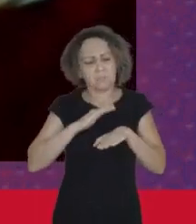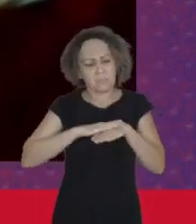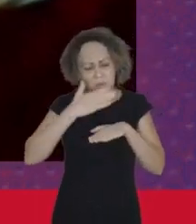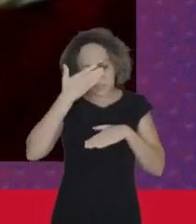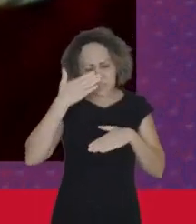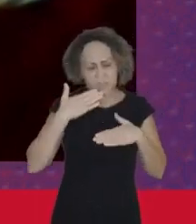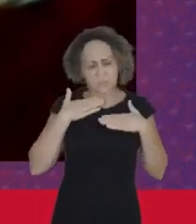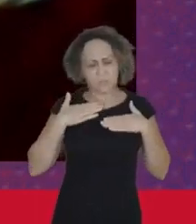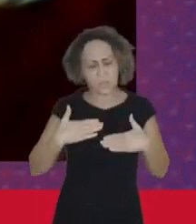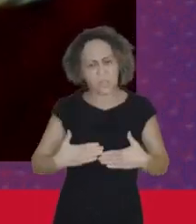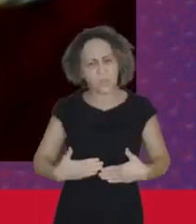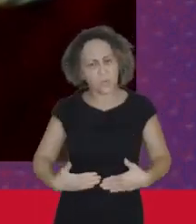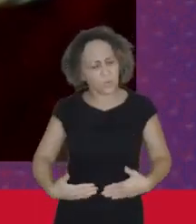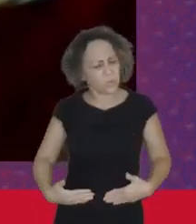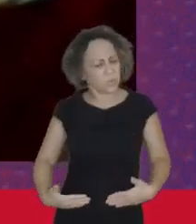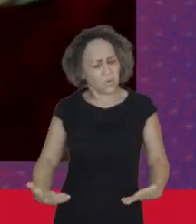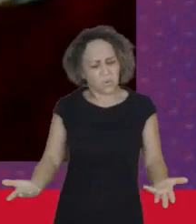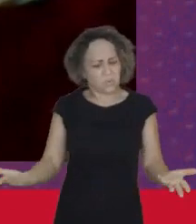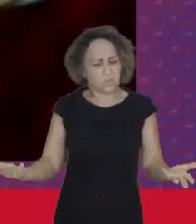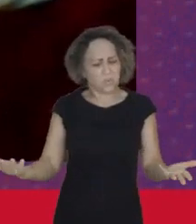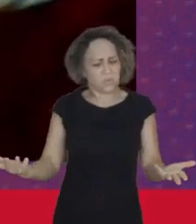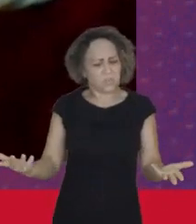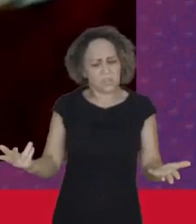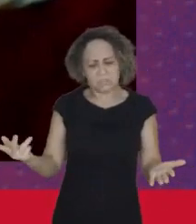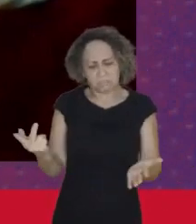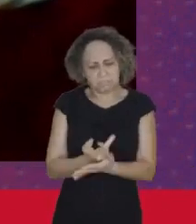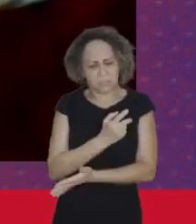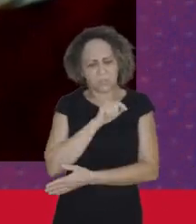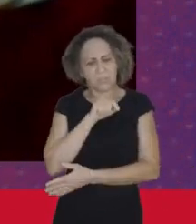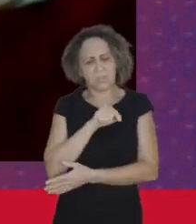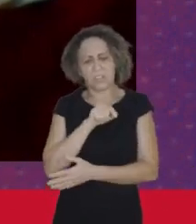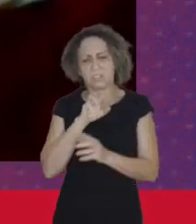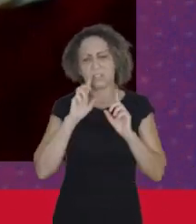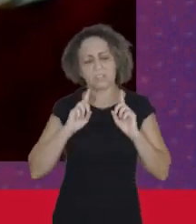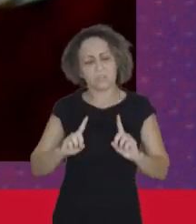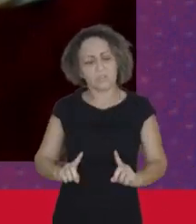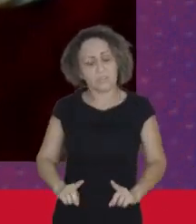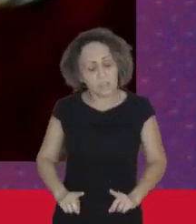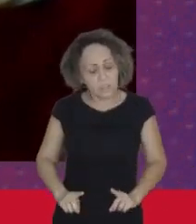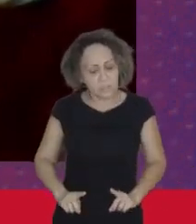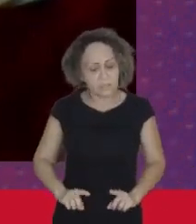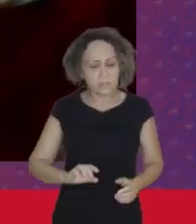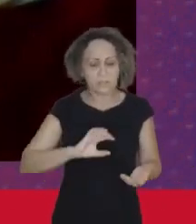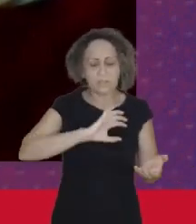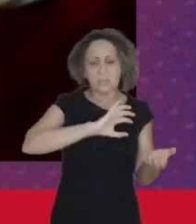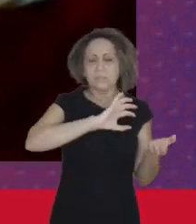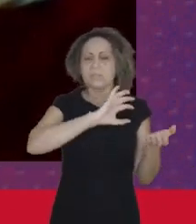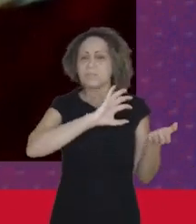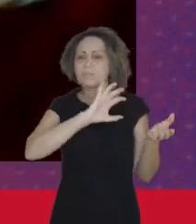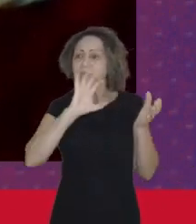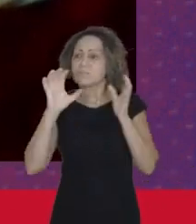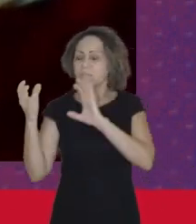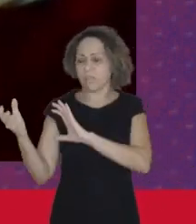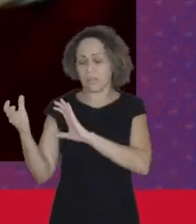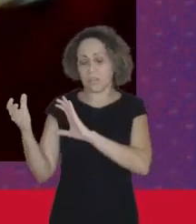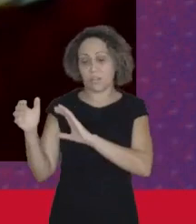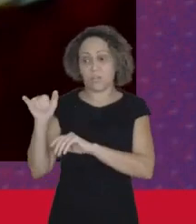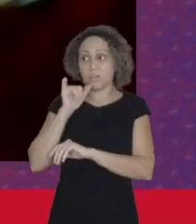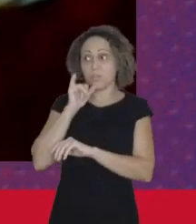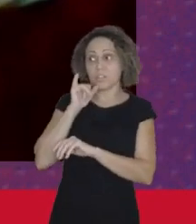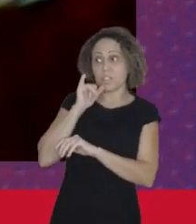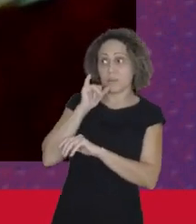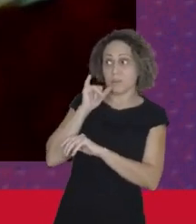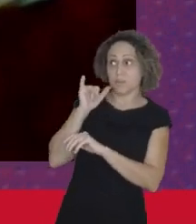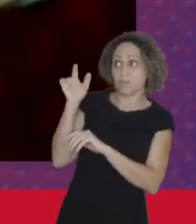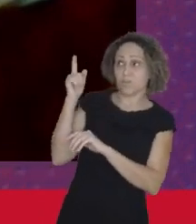que origina as deficiências. Essa transição da concepção